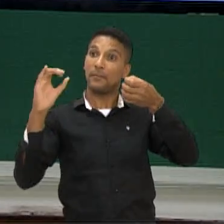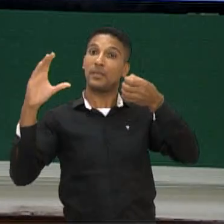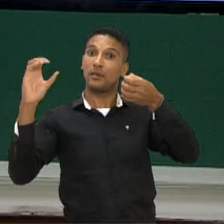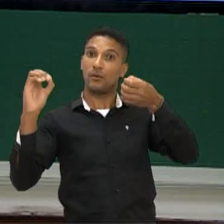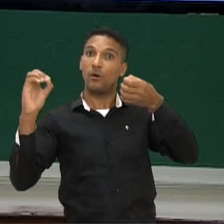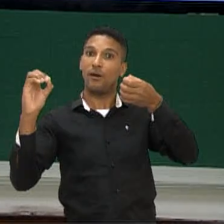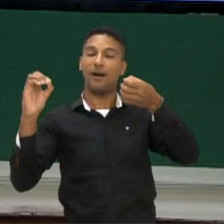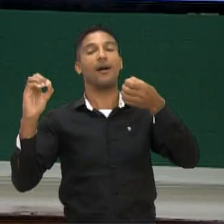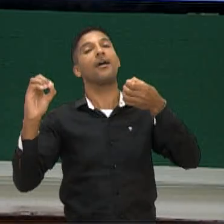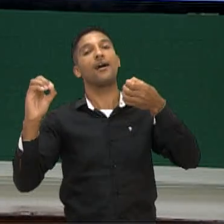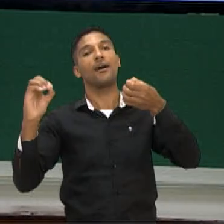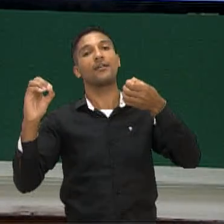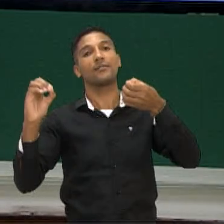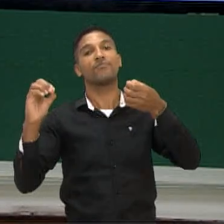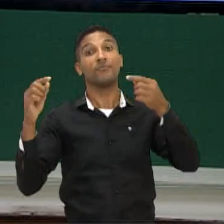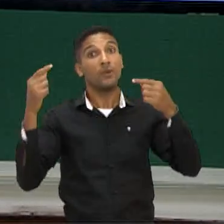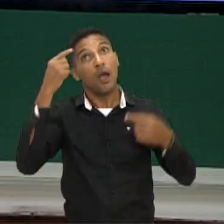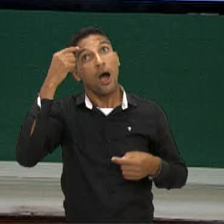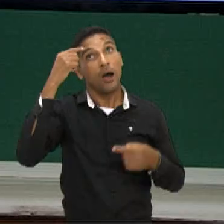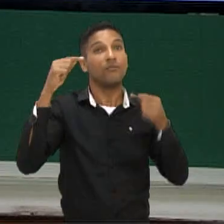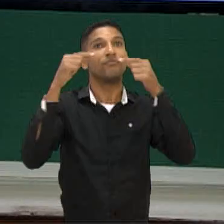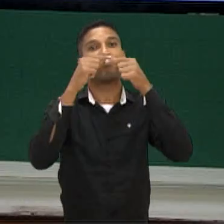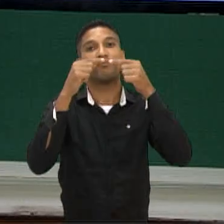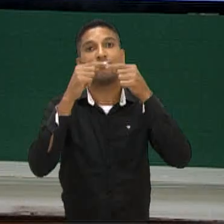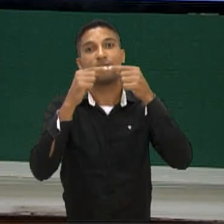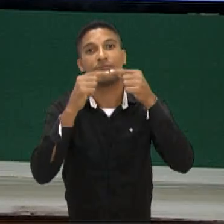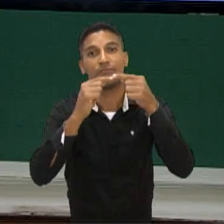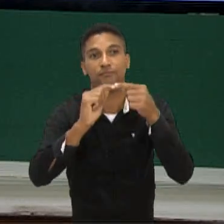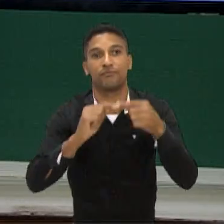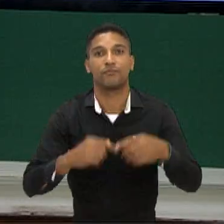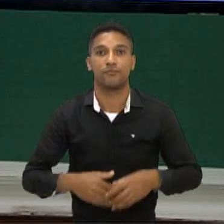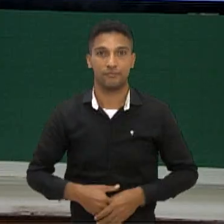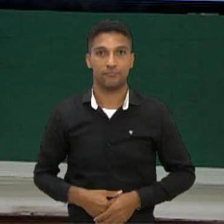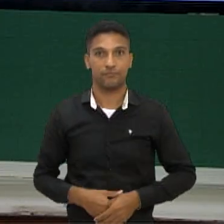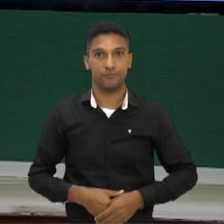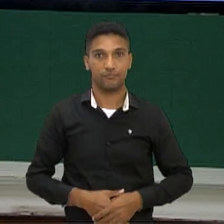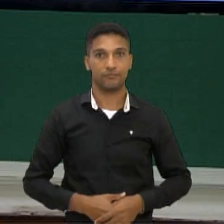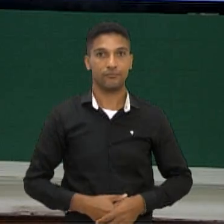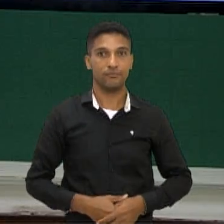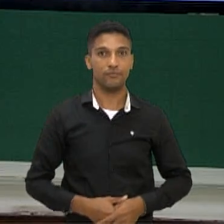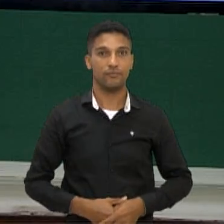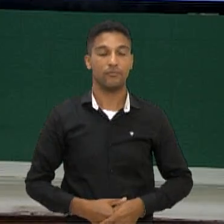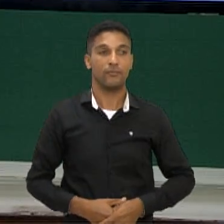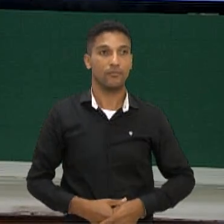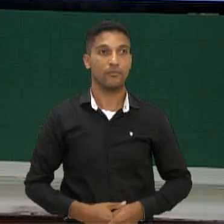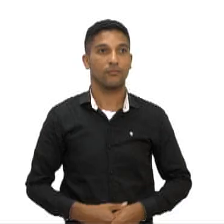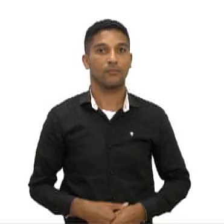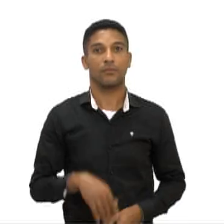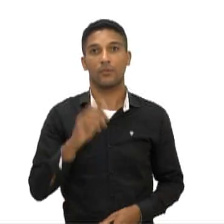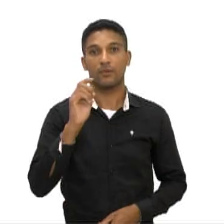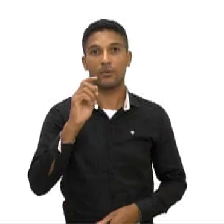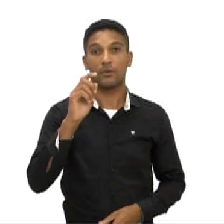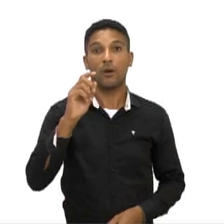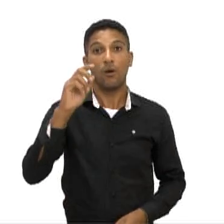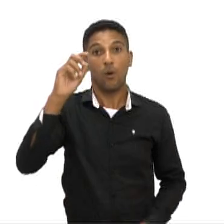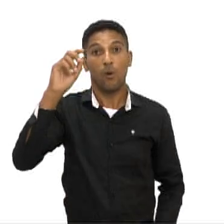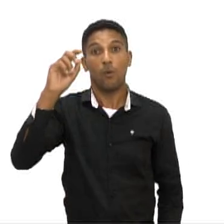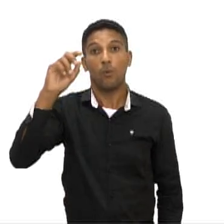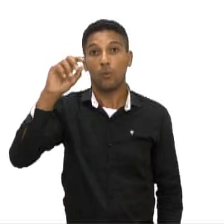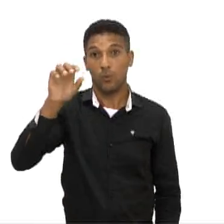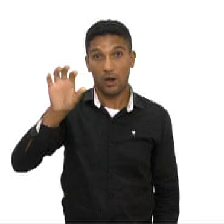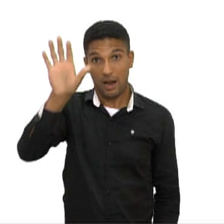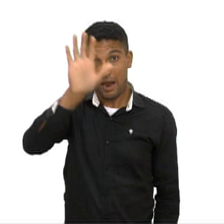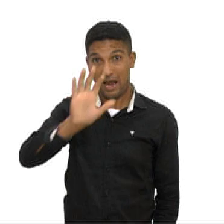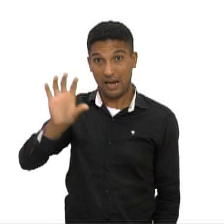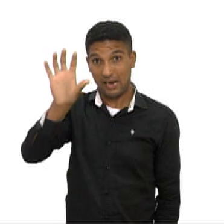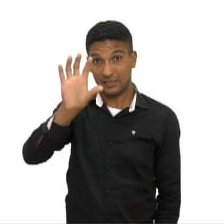trópico, fácil para vocês guardarem, tenho certeza que vocês não vão esquecer mais. A região sul, em especial o